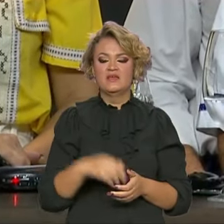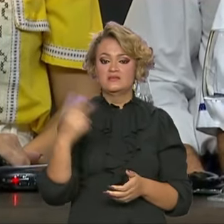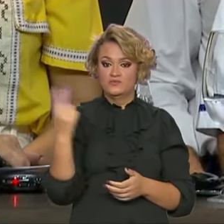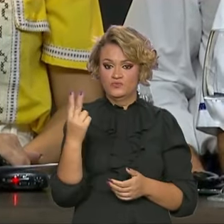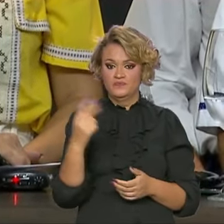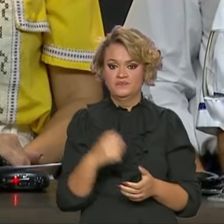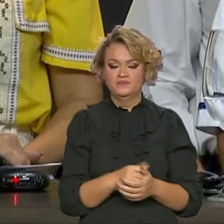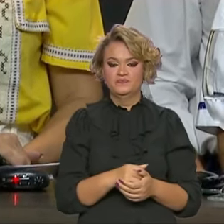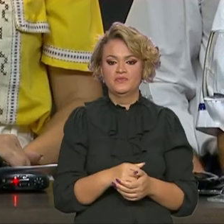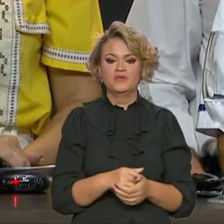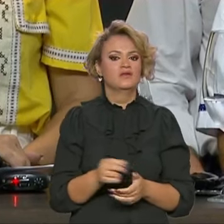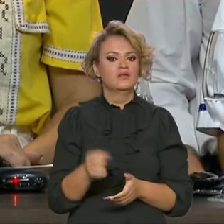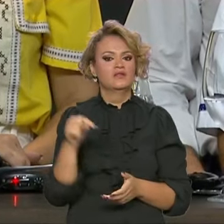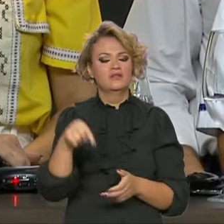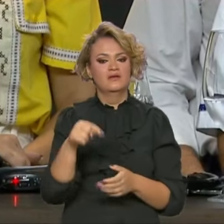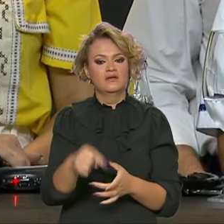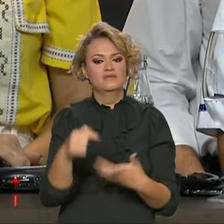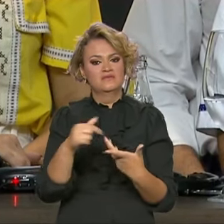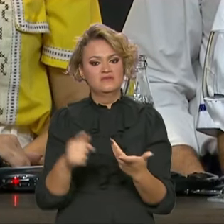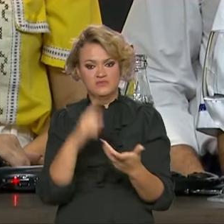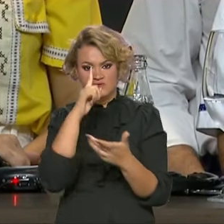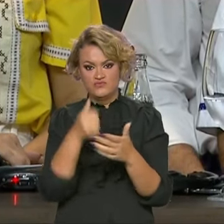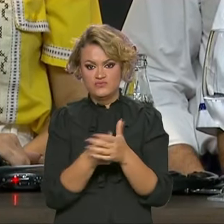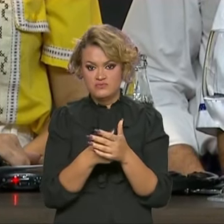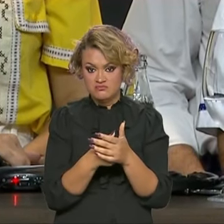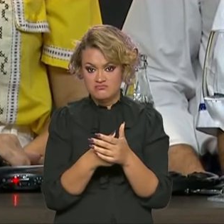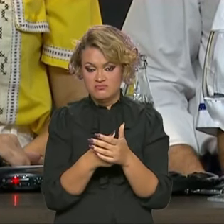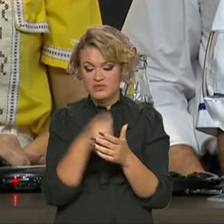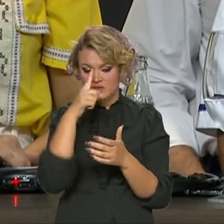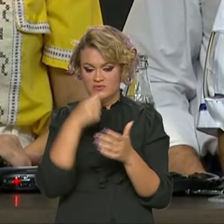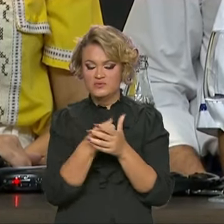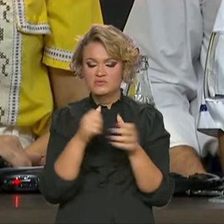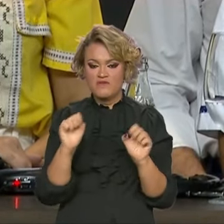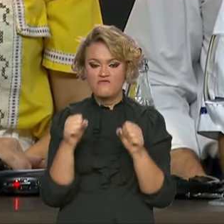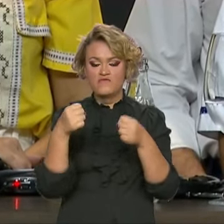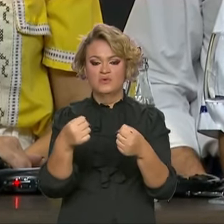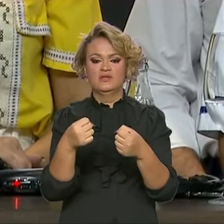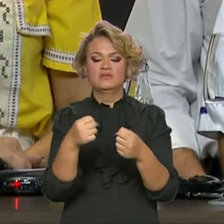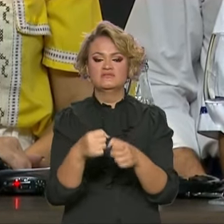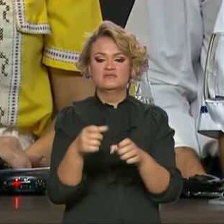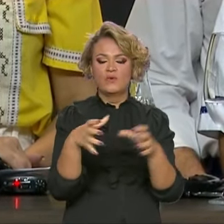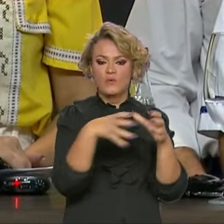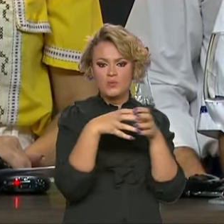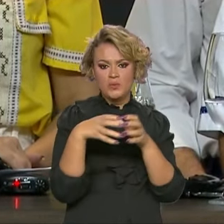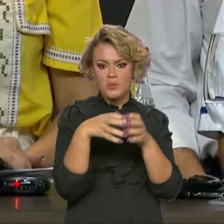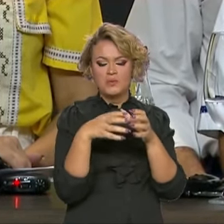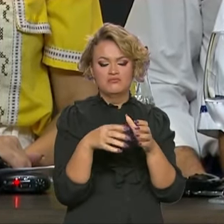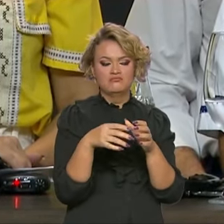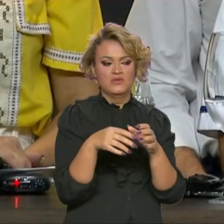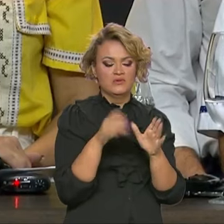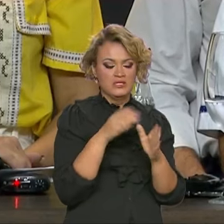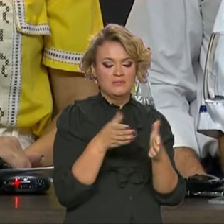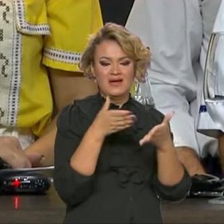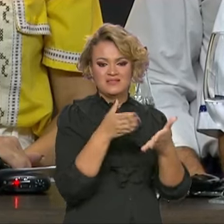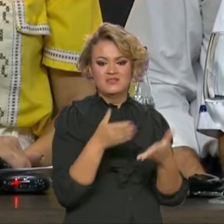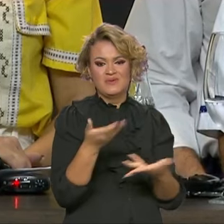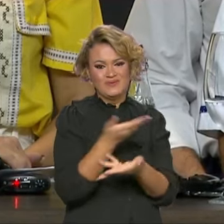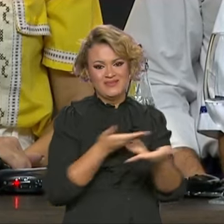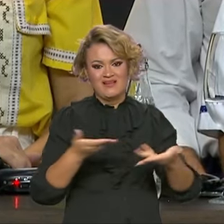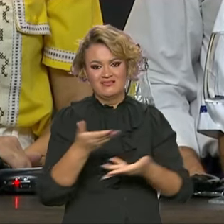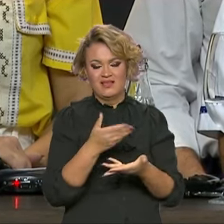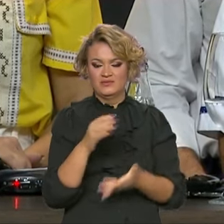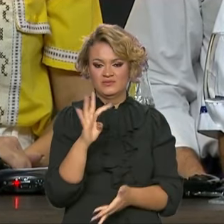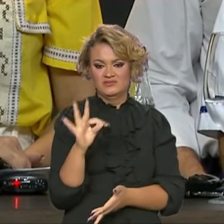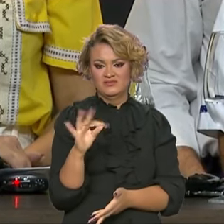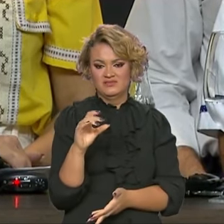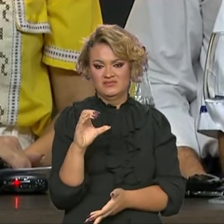lugar, estão as medidas para o fortalecimento da Organização do Tratado da Cooperação da Amazônia, o